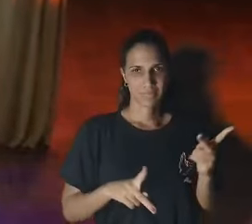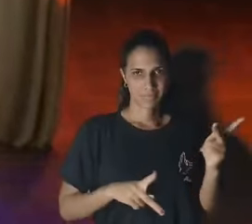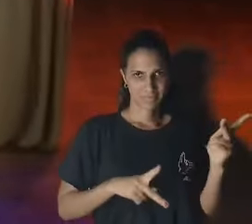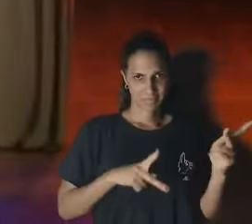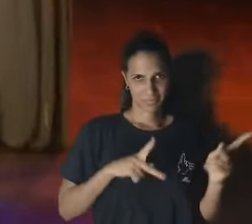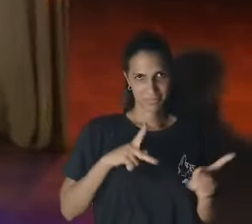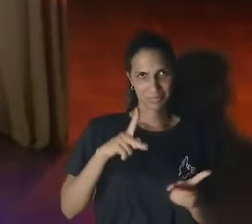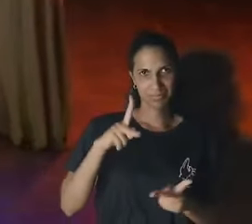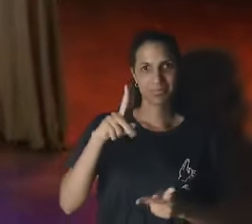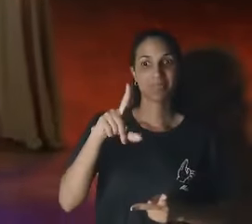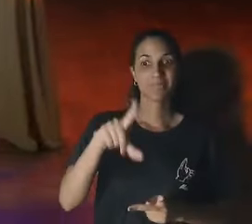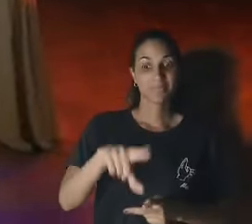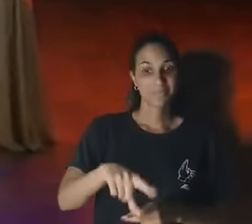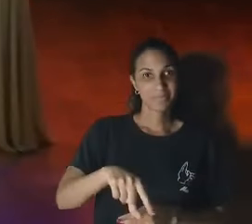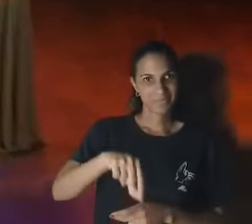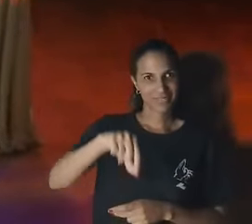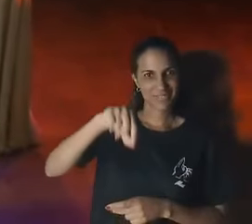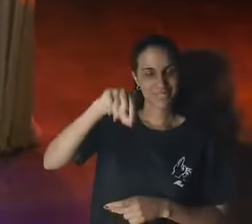povo